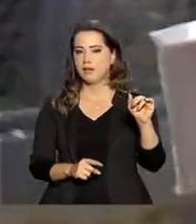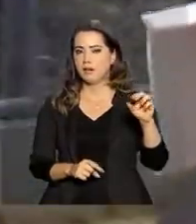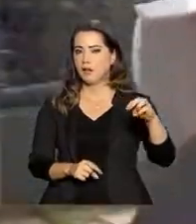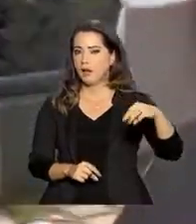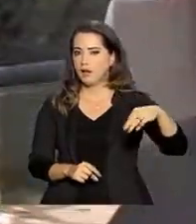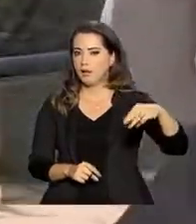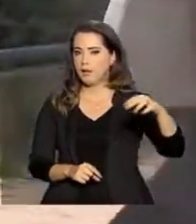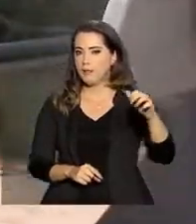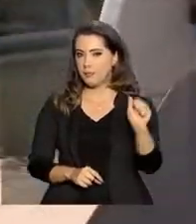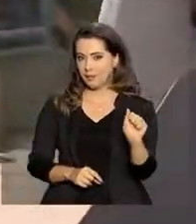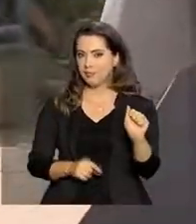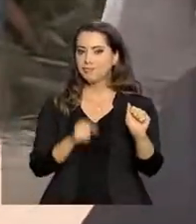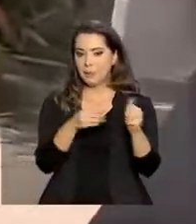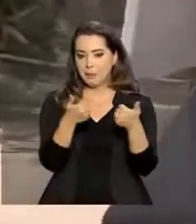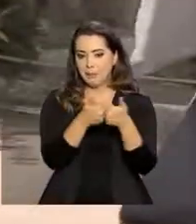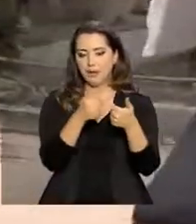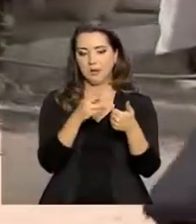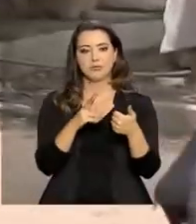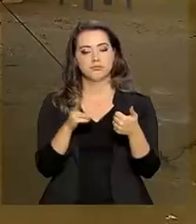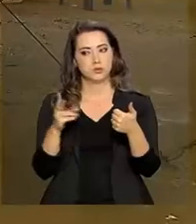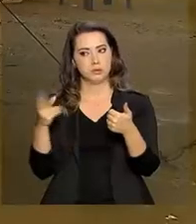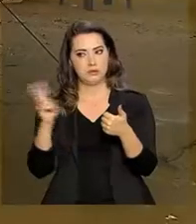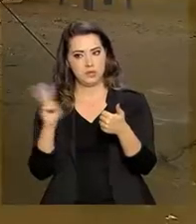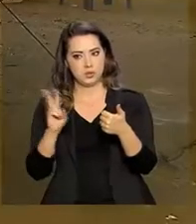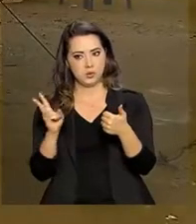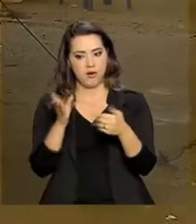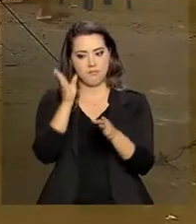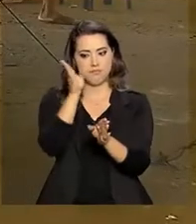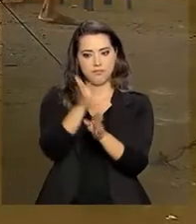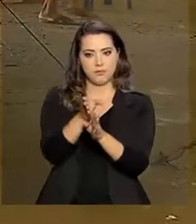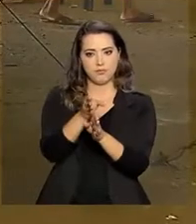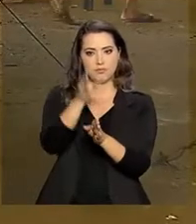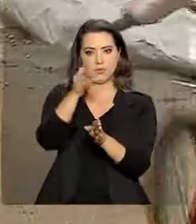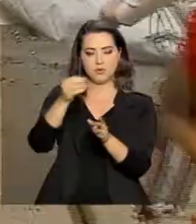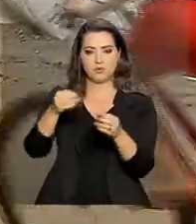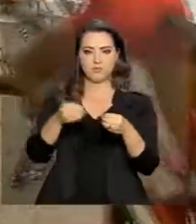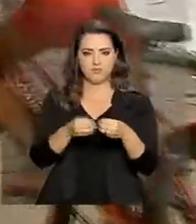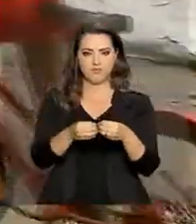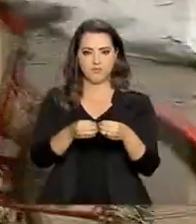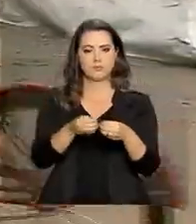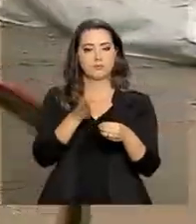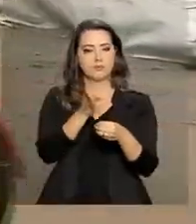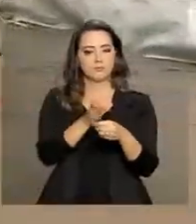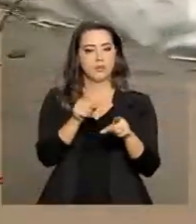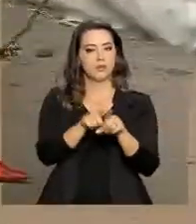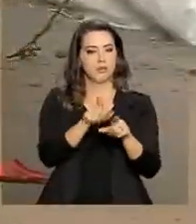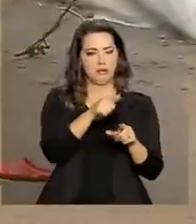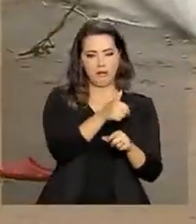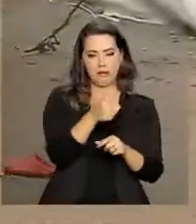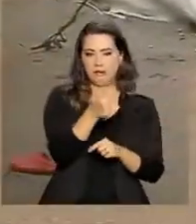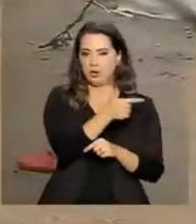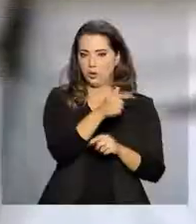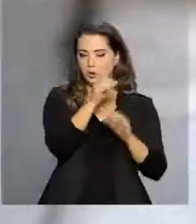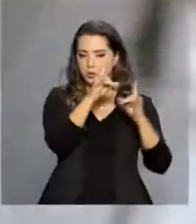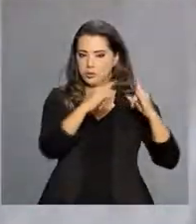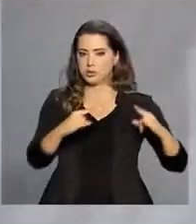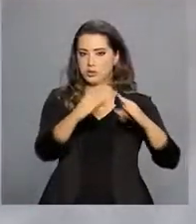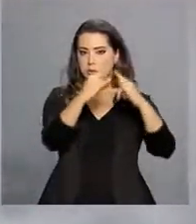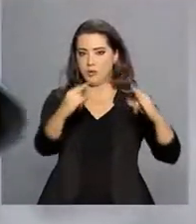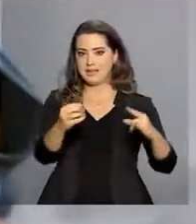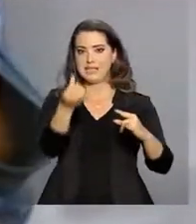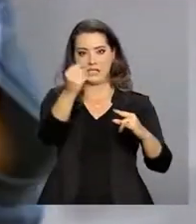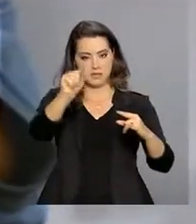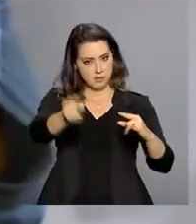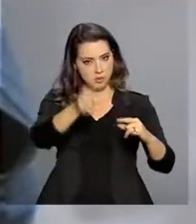outros seguem para Boa Vista, capital do estado. Mesmo com 12 abrigos, suficiente para receber 6 mil pessoas, e apesar